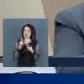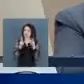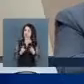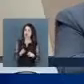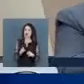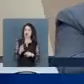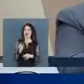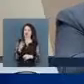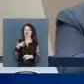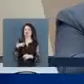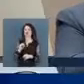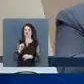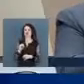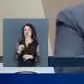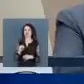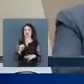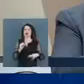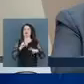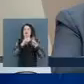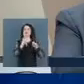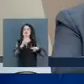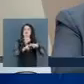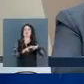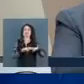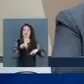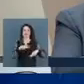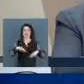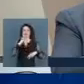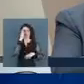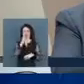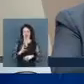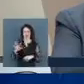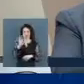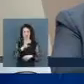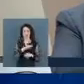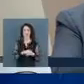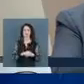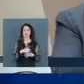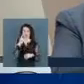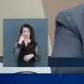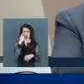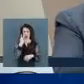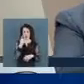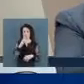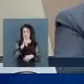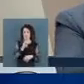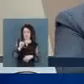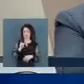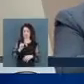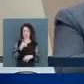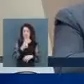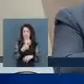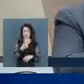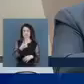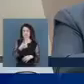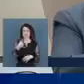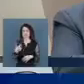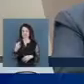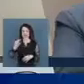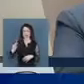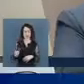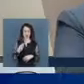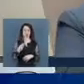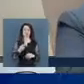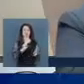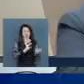Fundo Penitenciário Nacional. Para o senhor ter uma ideia, de 2 bilhões e 217 milhões que foram